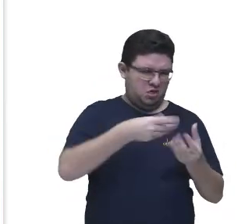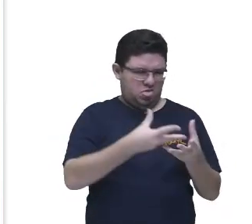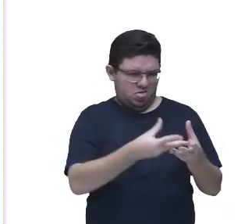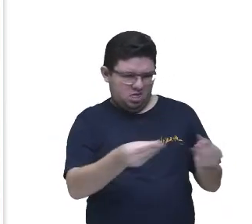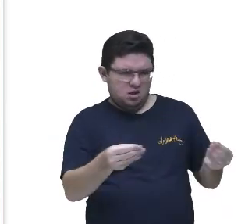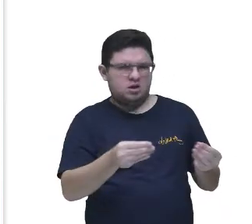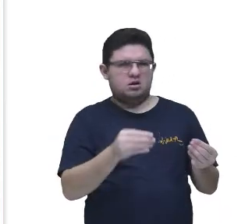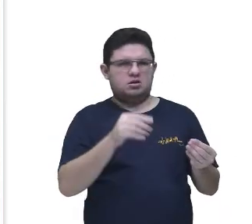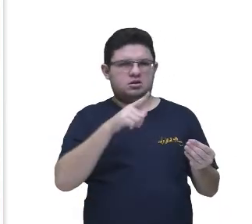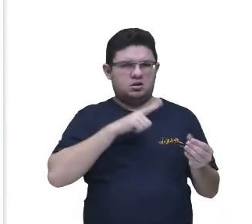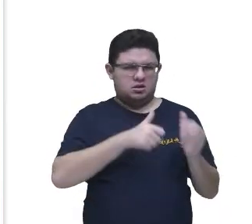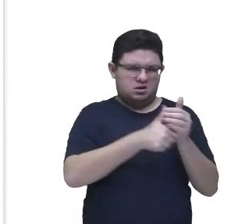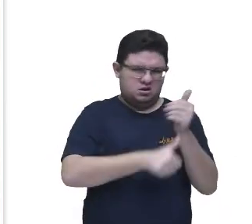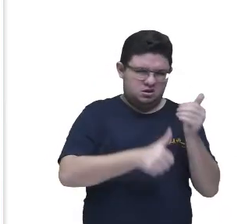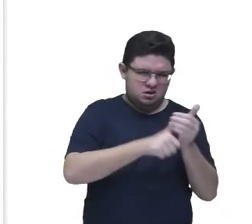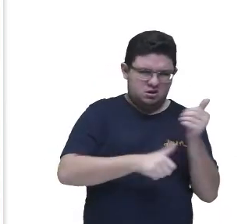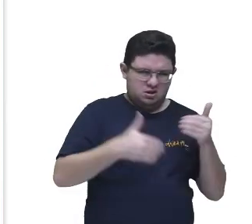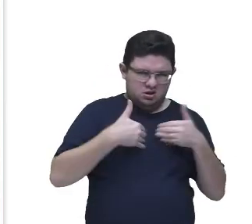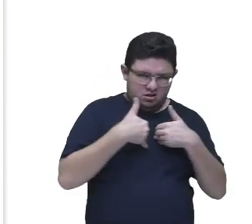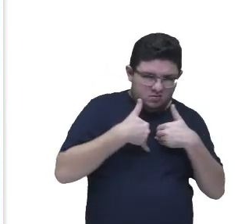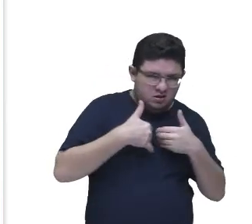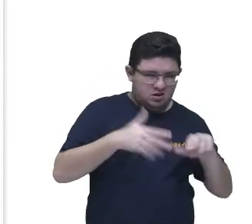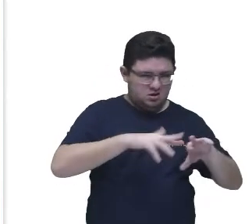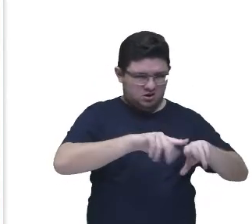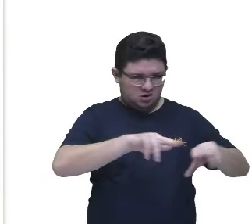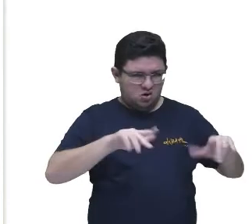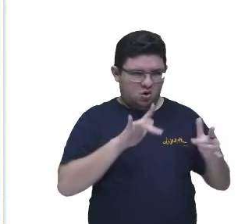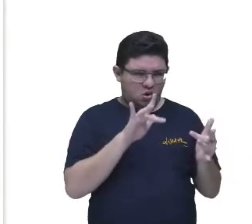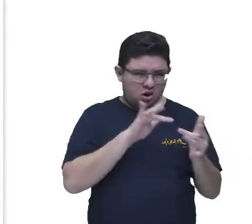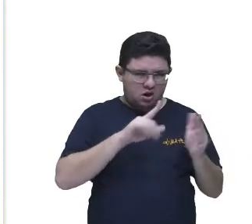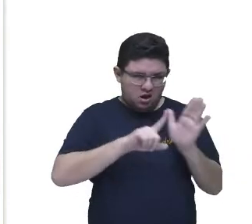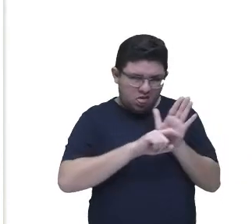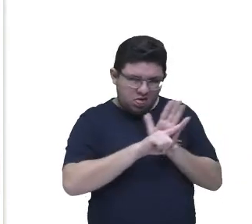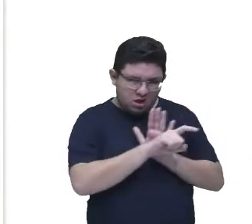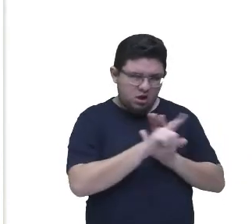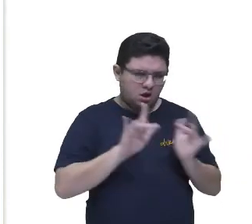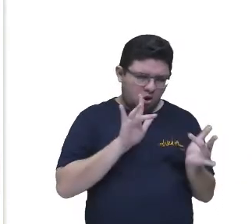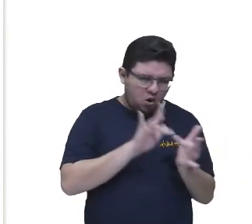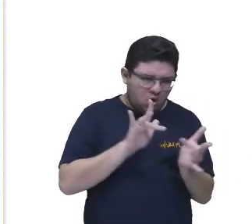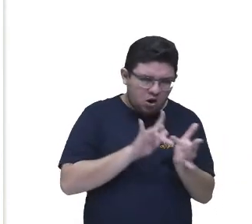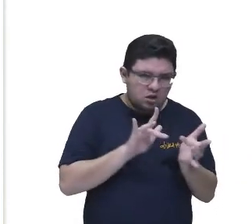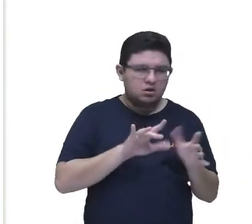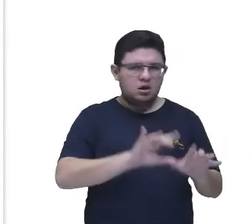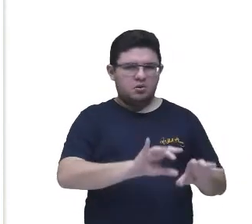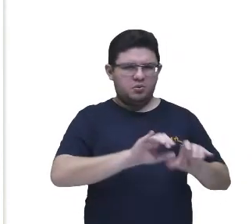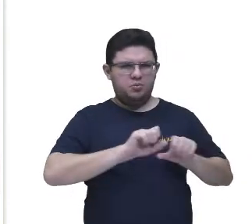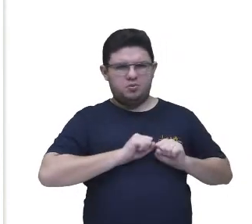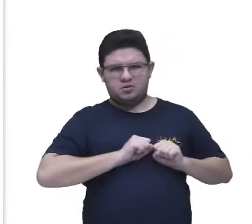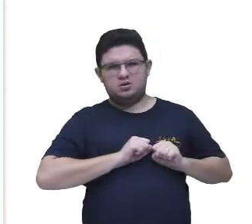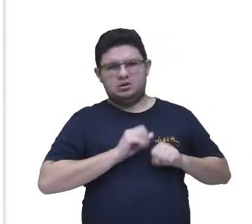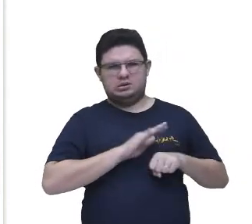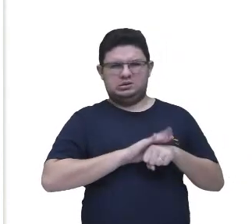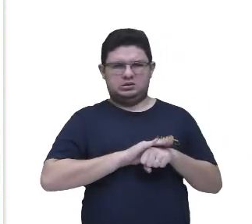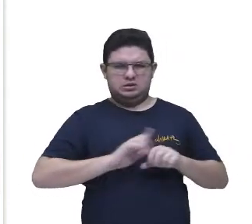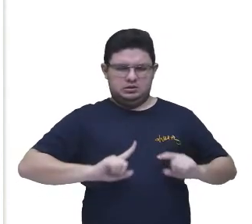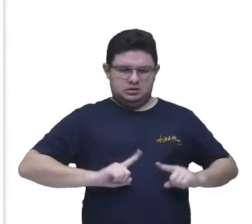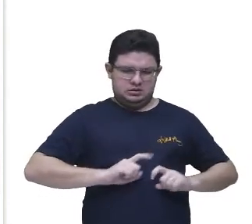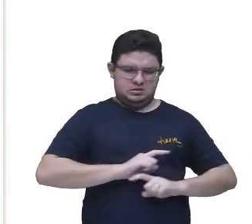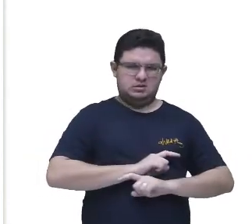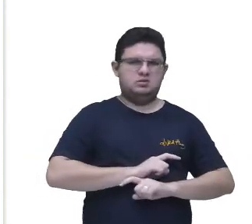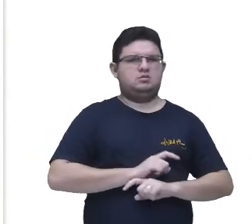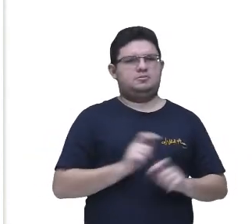fezes de animais com parasitas e entrar em contato com esse parasita pode adquirir uma parasitose intestinal,